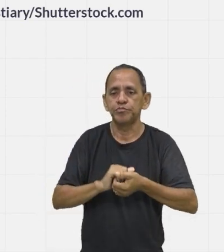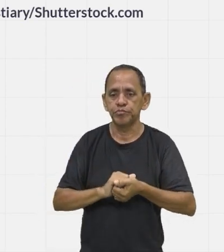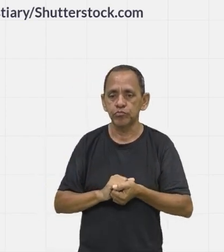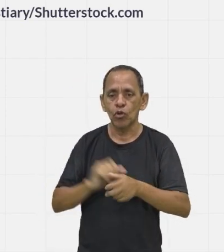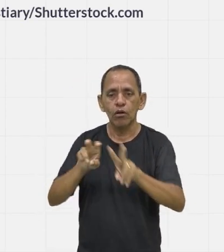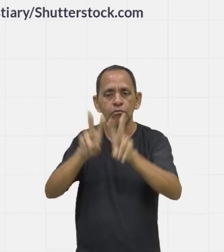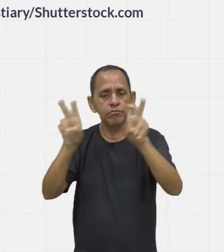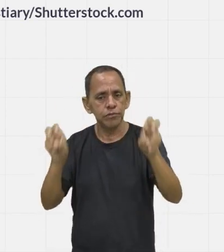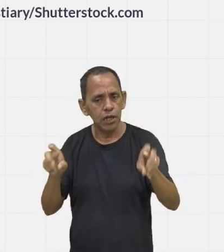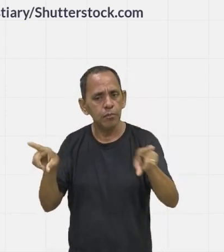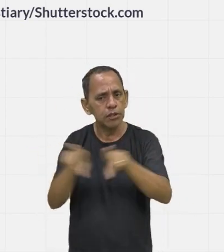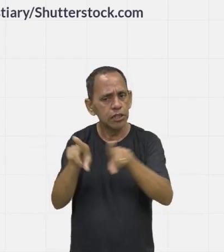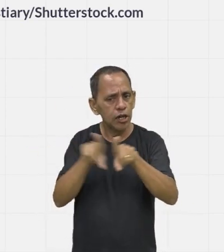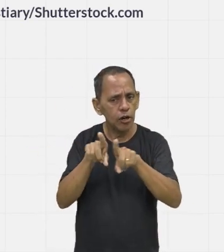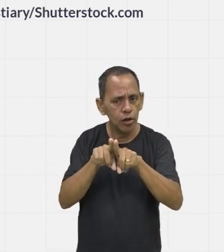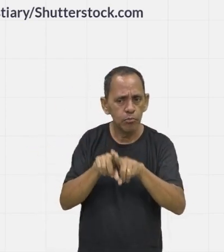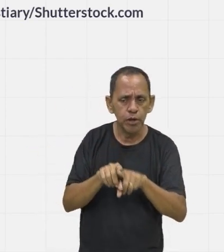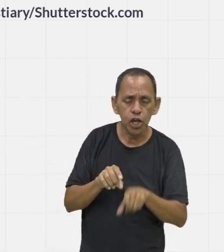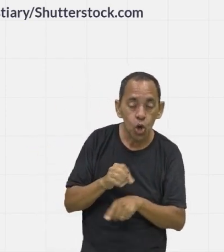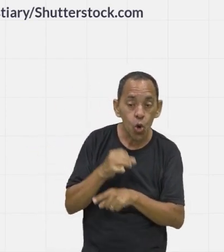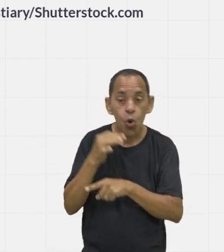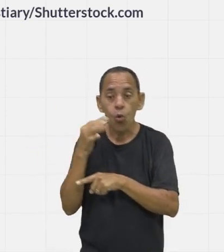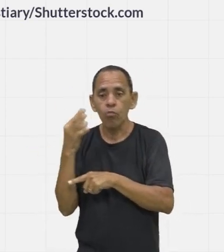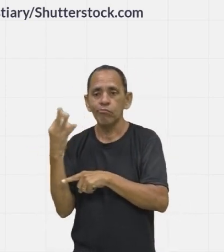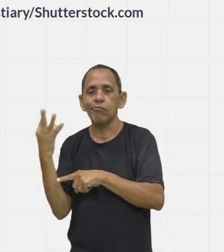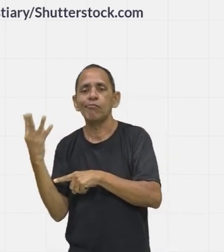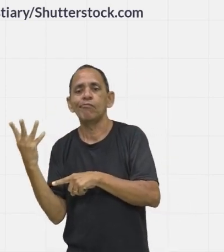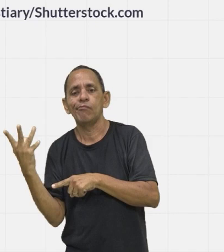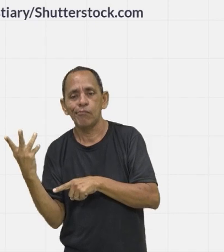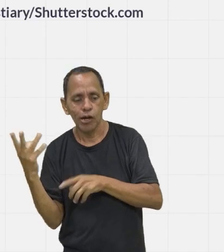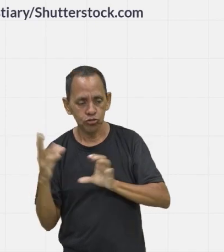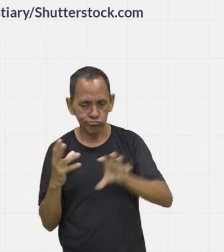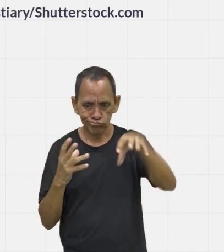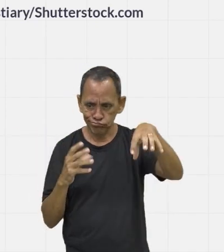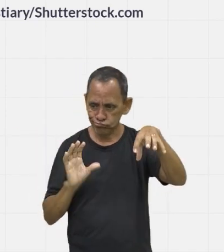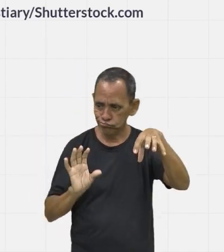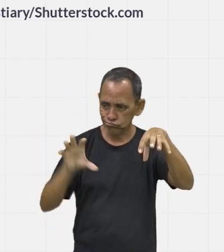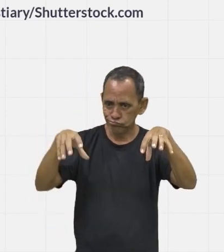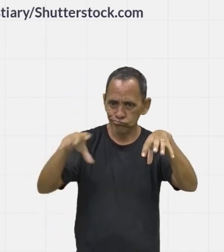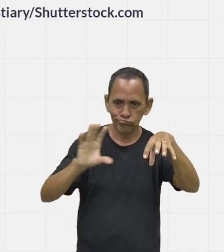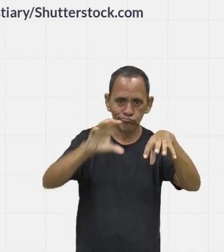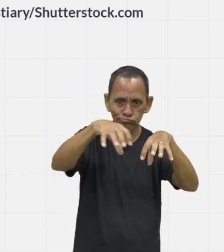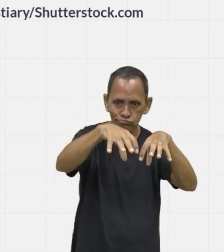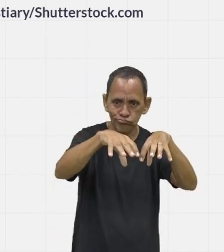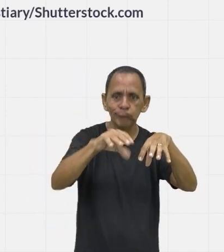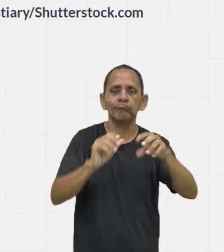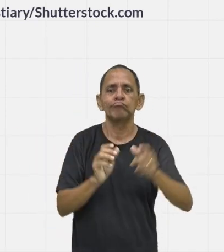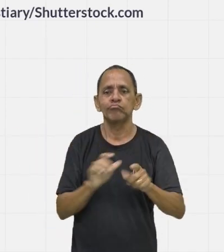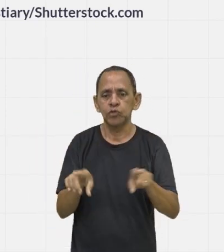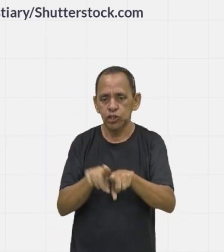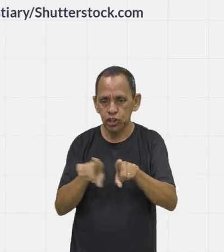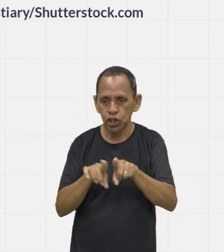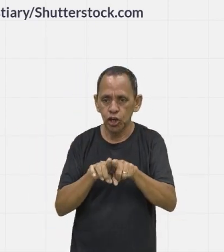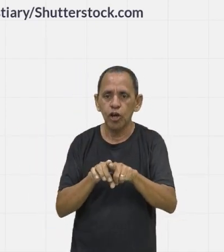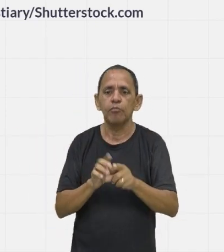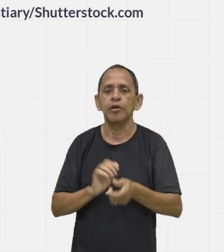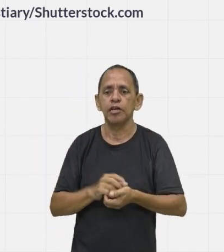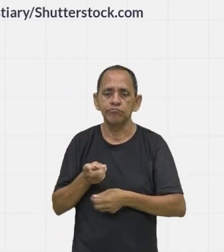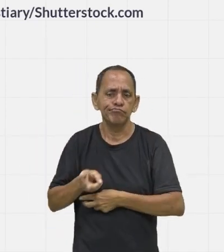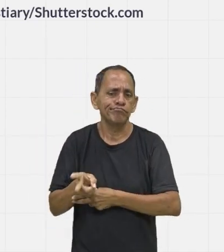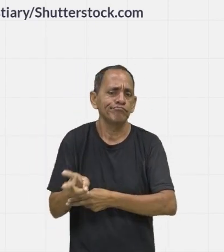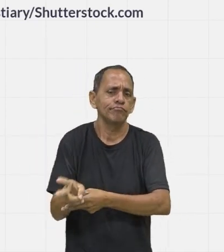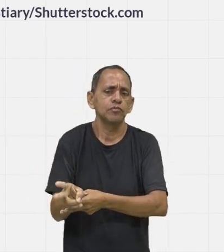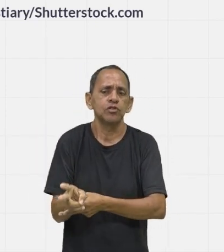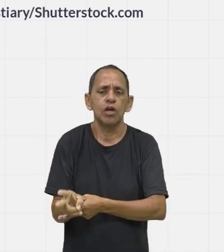e a quantidade de unidades de estudo, aí eu só tenho isso no cronograma de sequência de aula. Daí a importância de